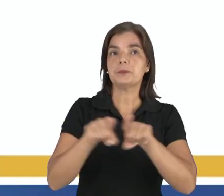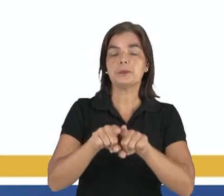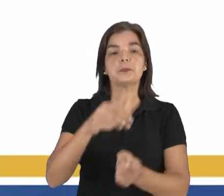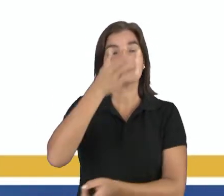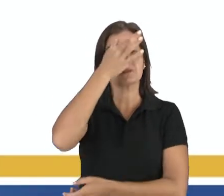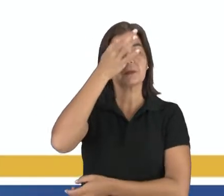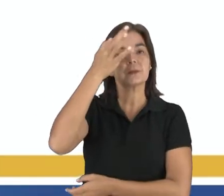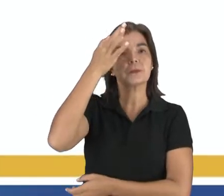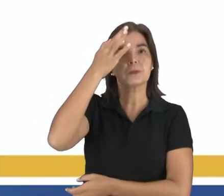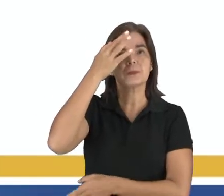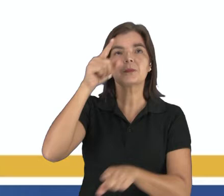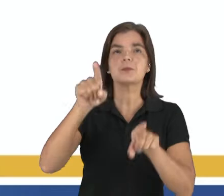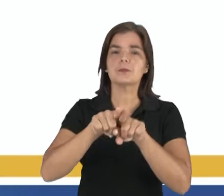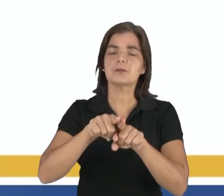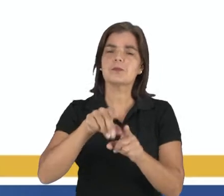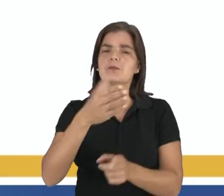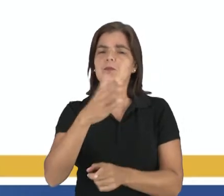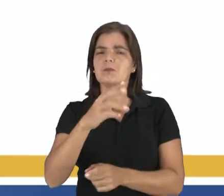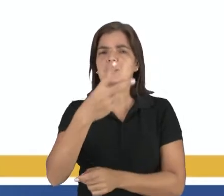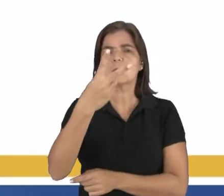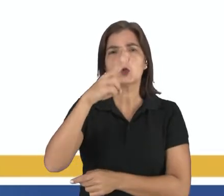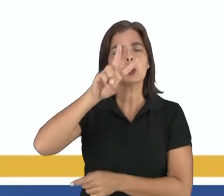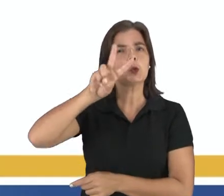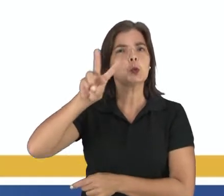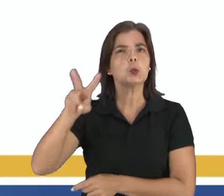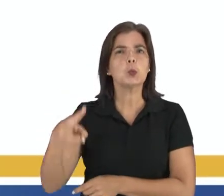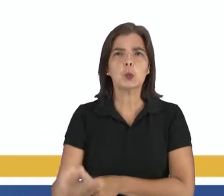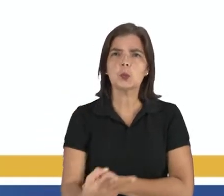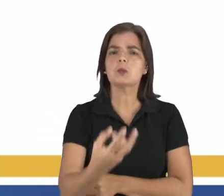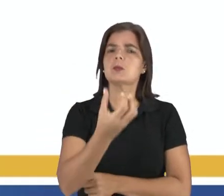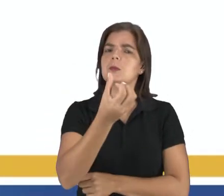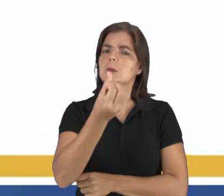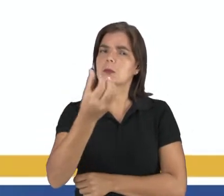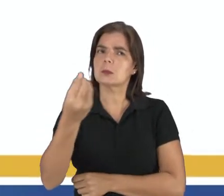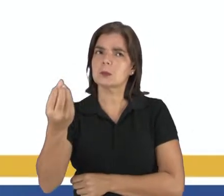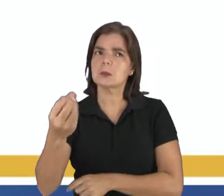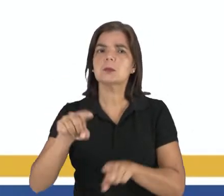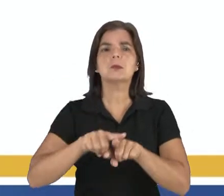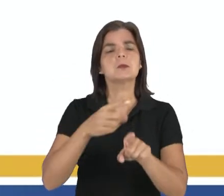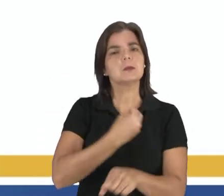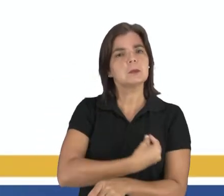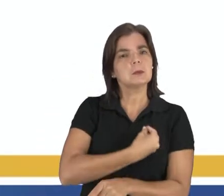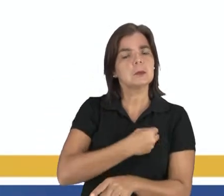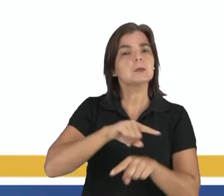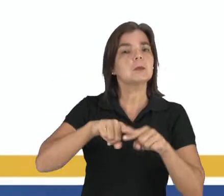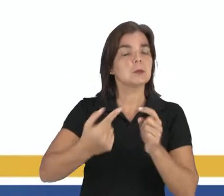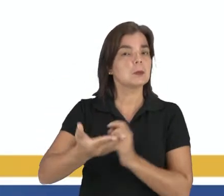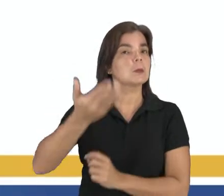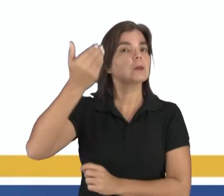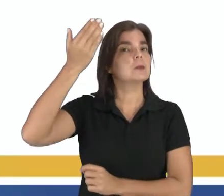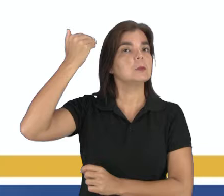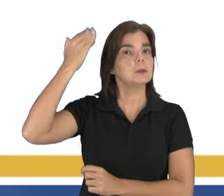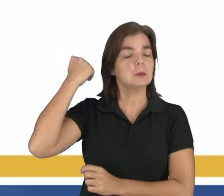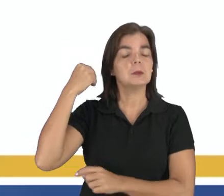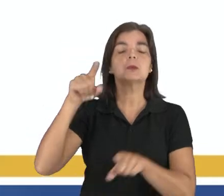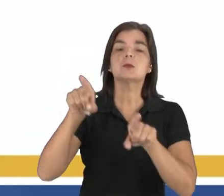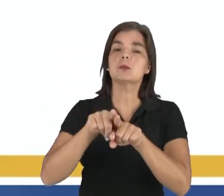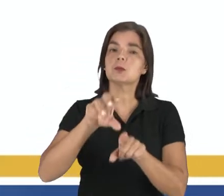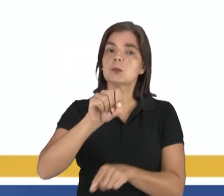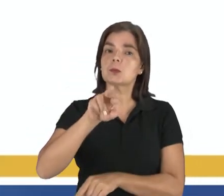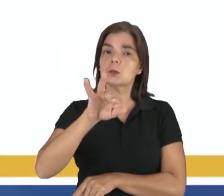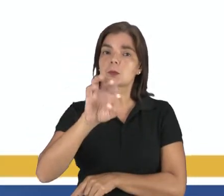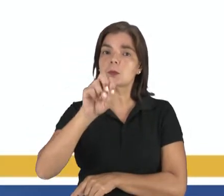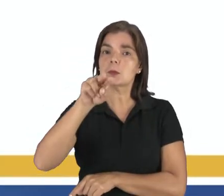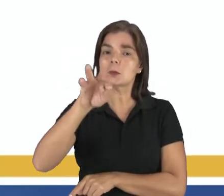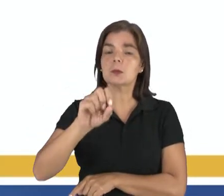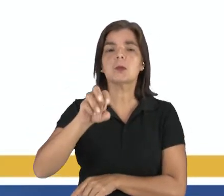que a filosofia ocidental ela tem em torno de 2.600 anos de existência, mas já existia a filosofia oriental que tem em